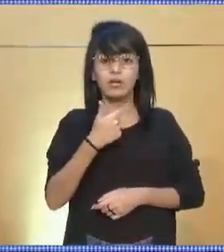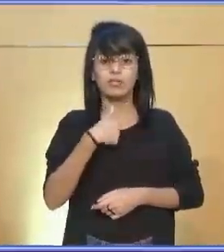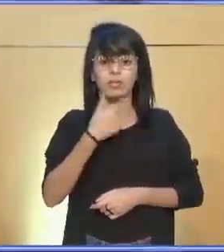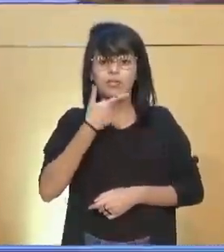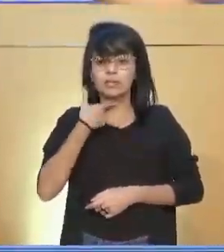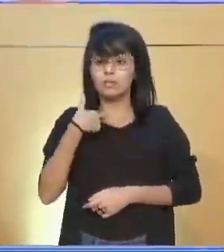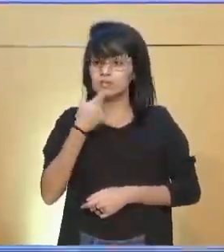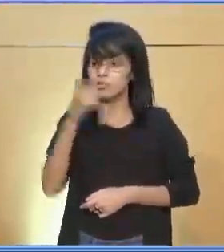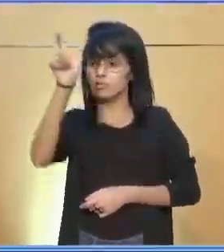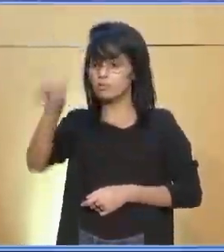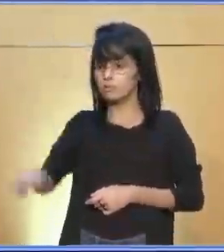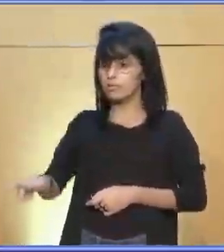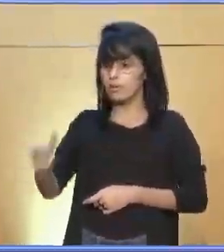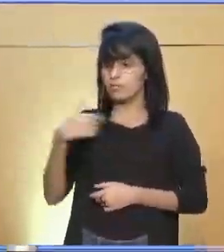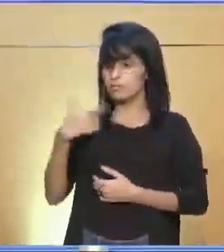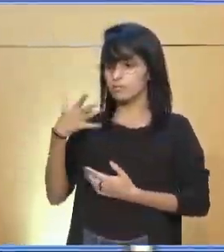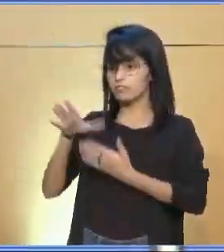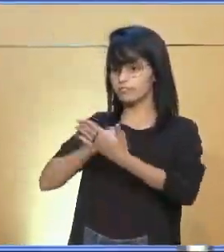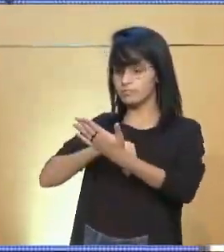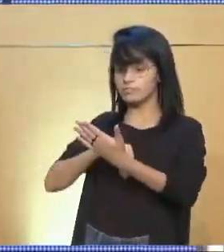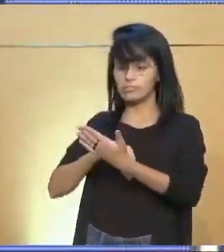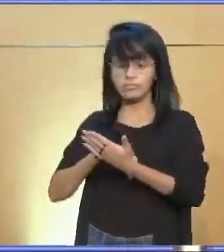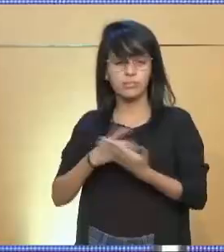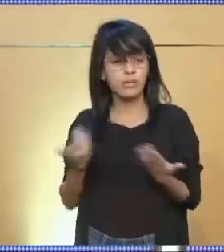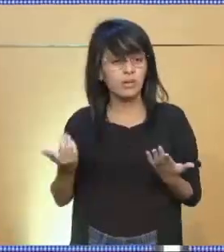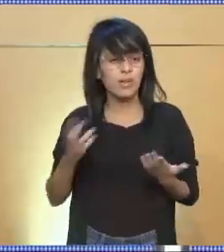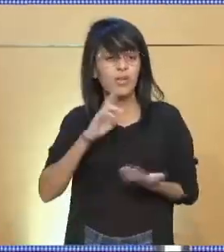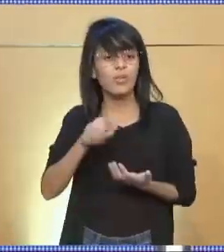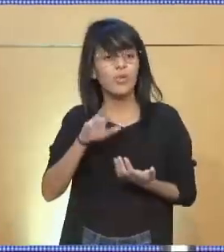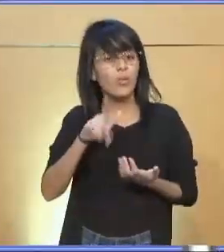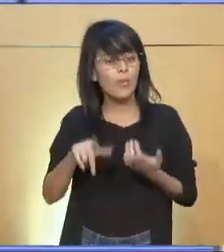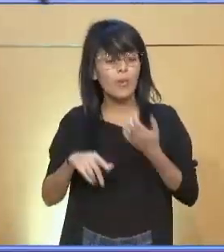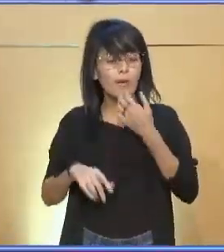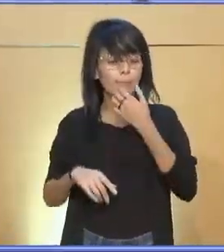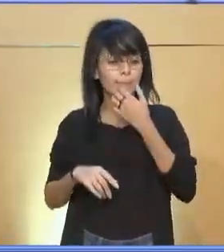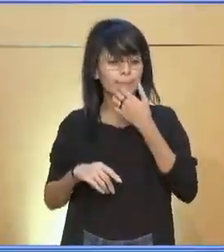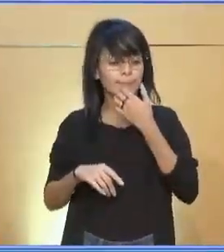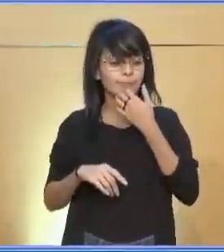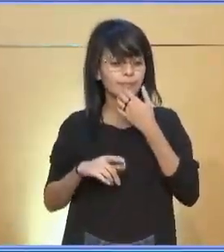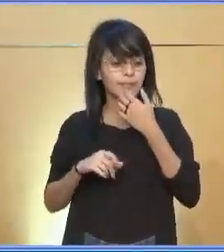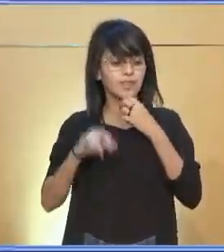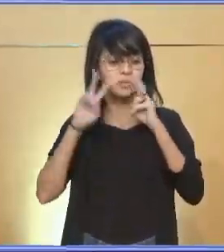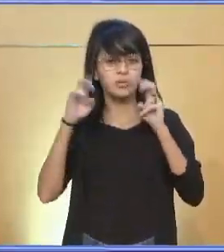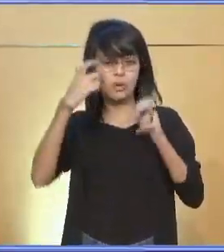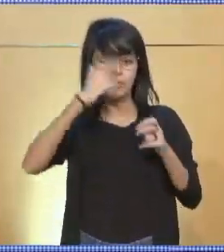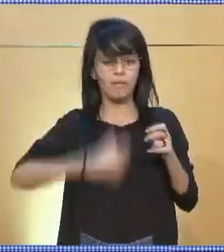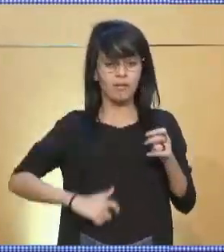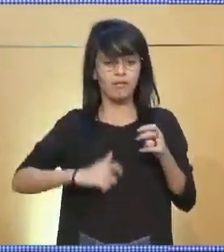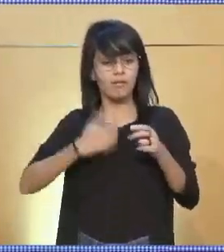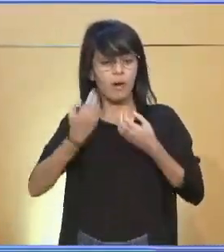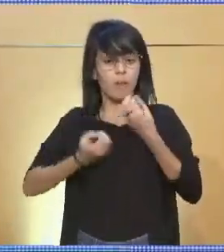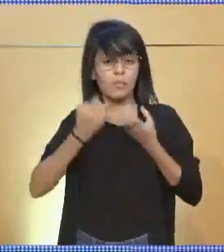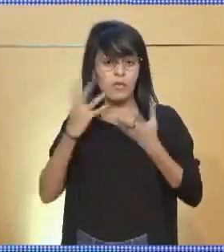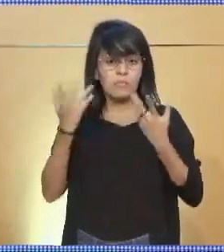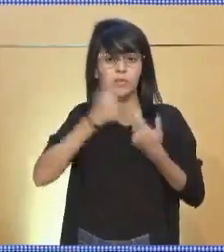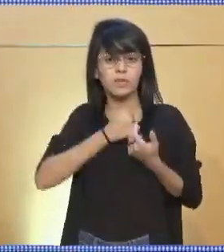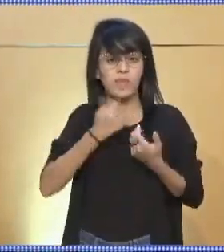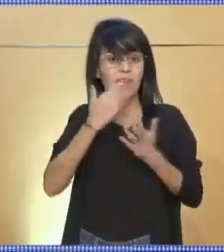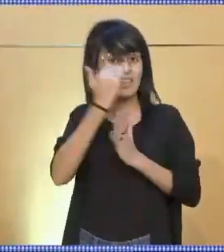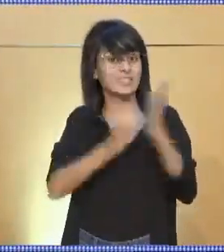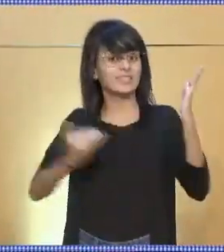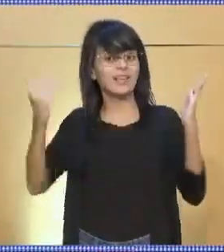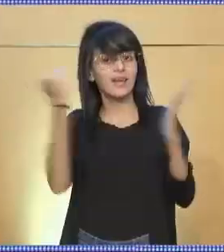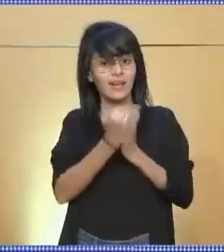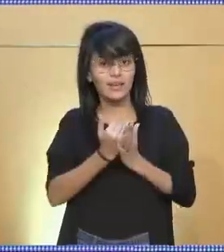naquilo que é do outro. Então, o problema não é a questão estética, são os excessos. Você nunca ouviu a frase,